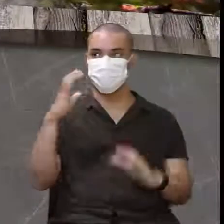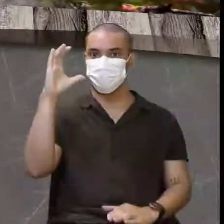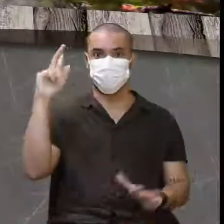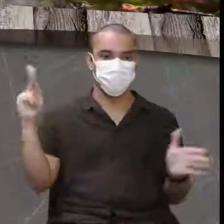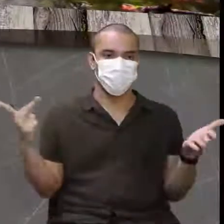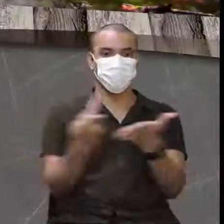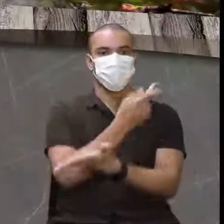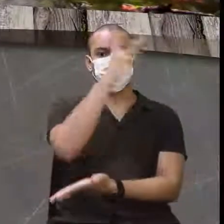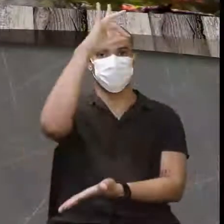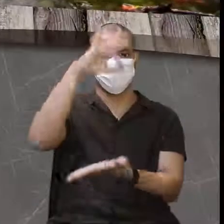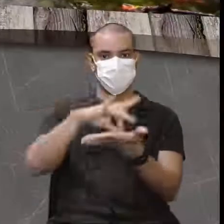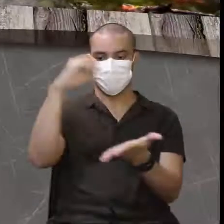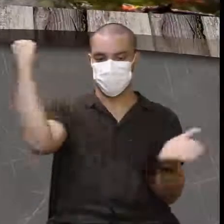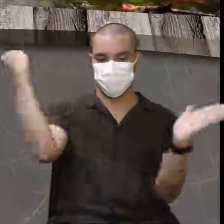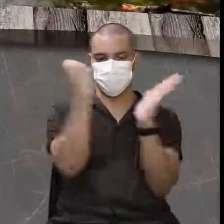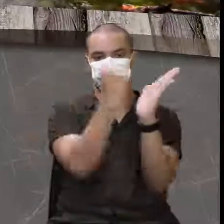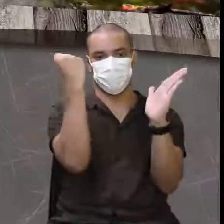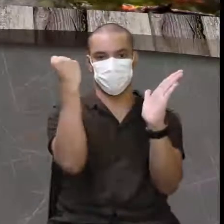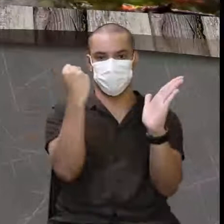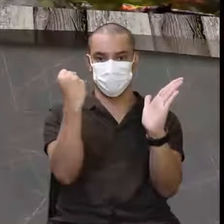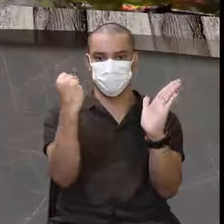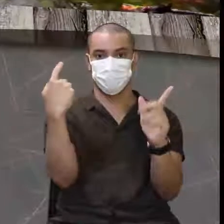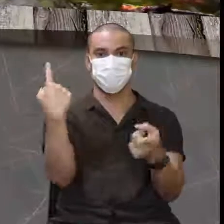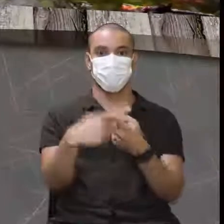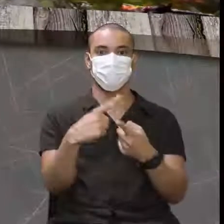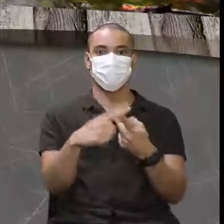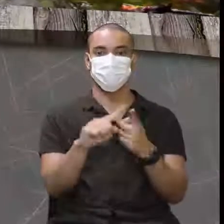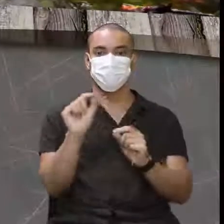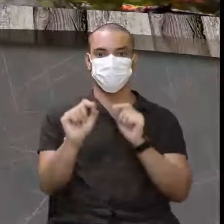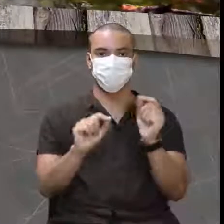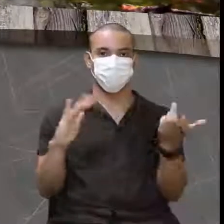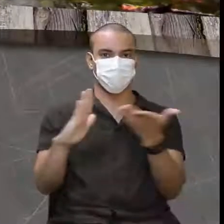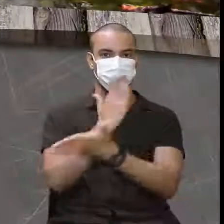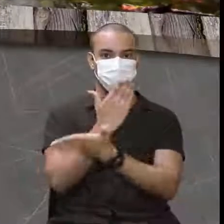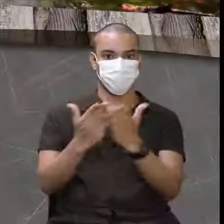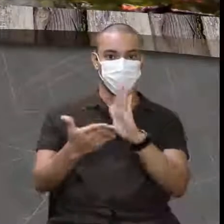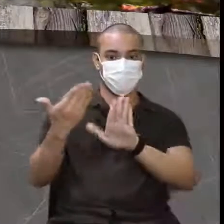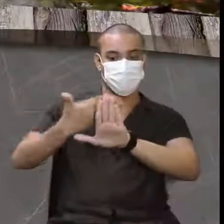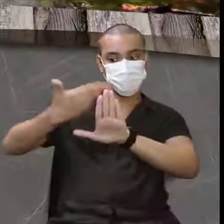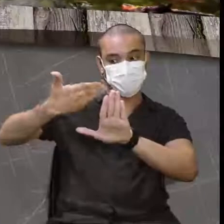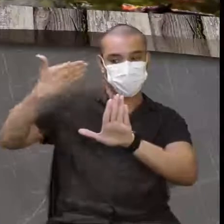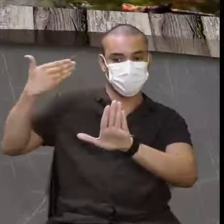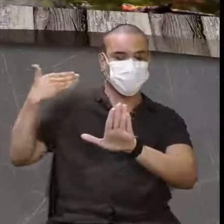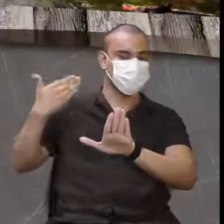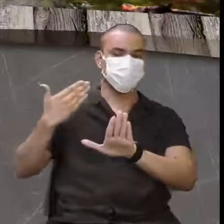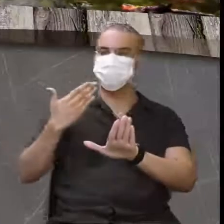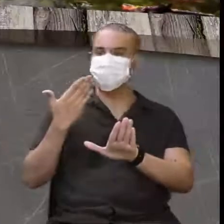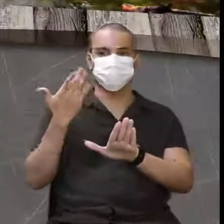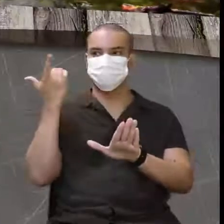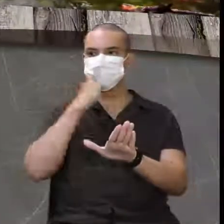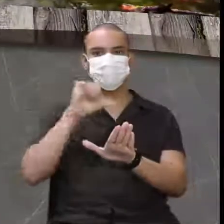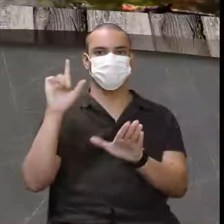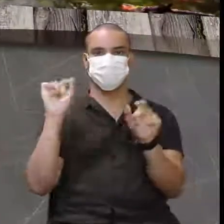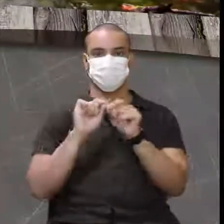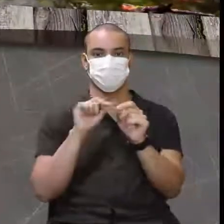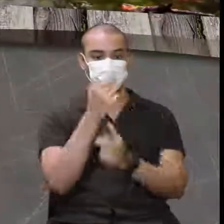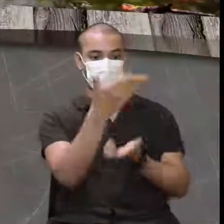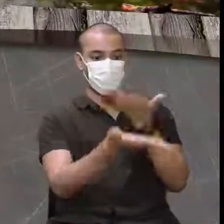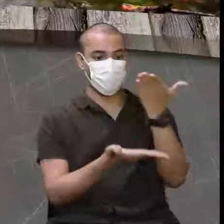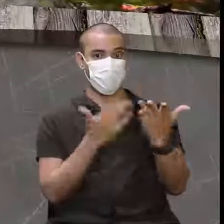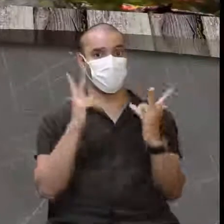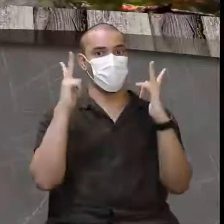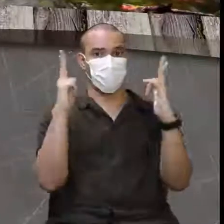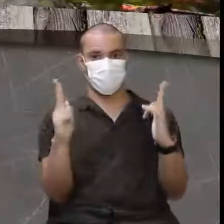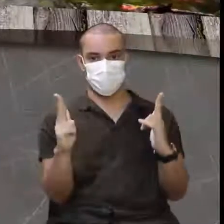estava fazendo, tá? Que alguns anteriores a ele não conseguiam fazer essa aplicabilidade que